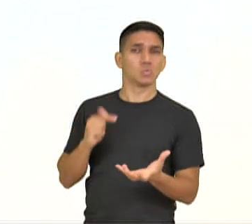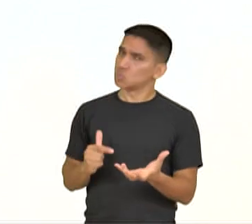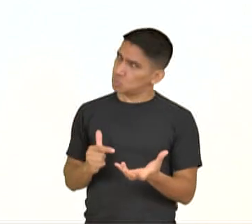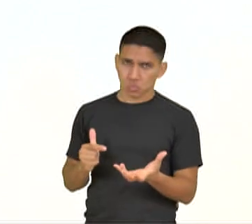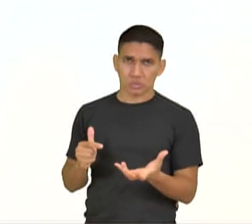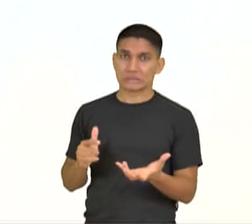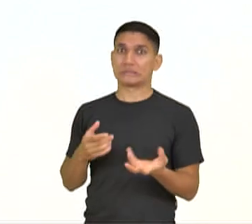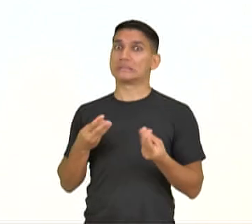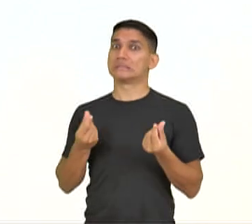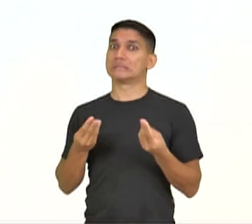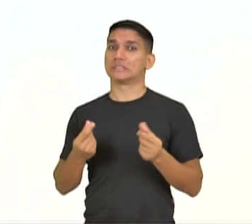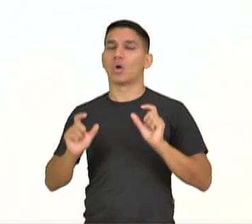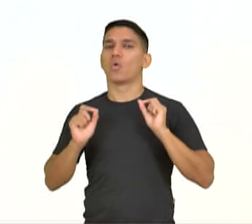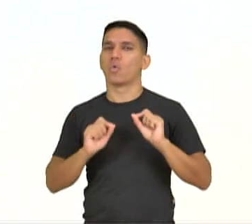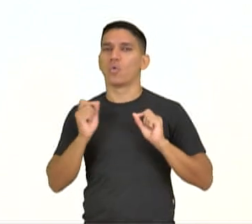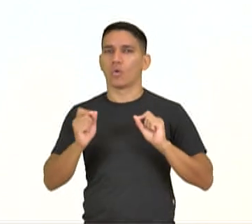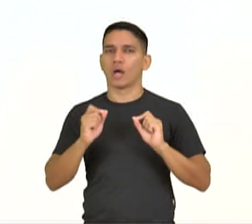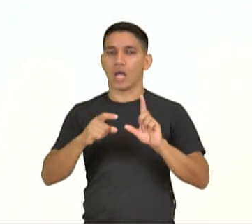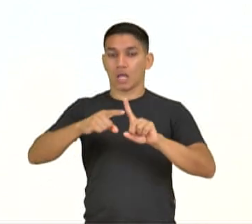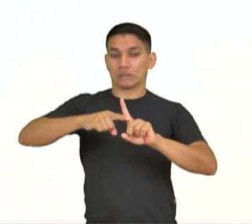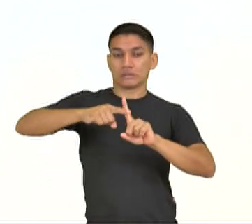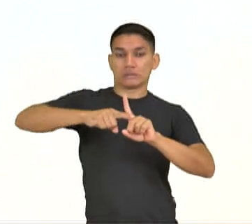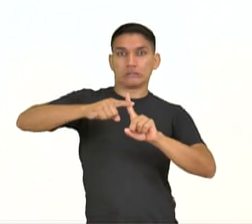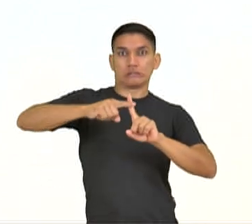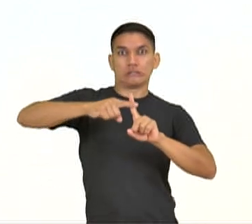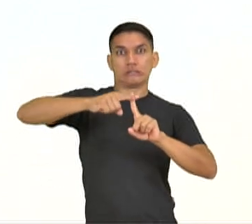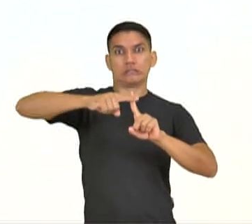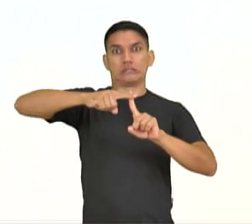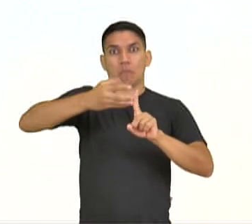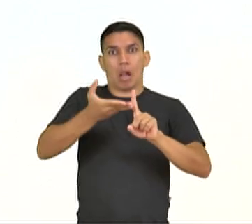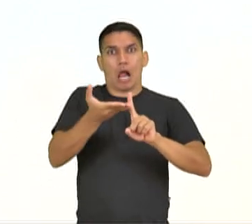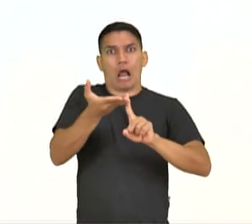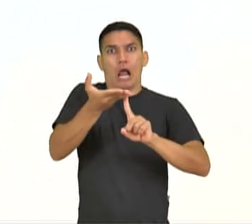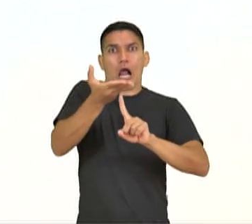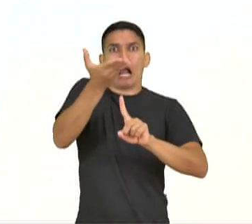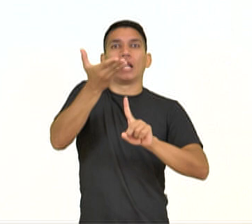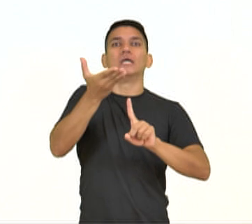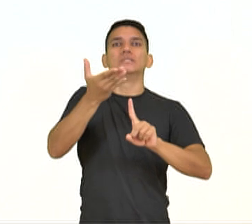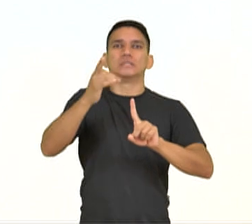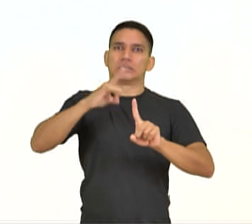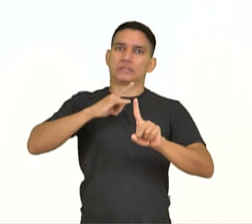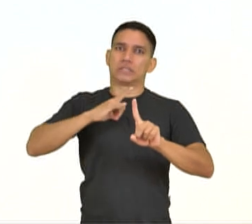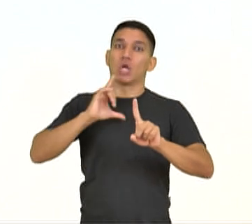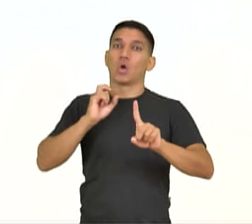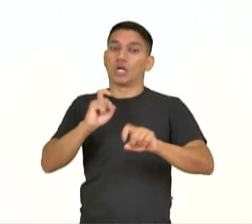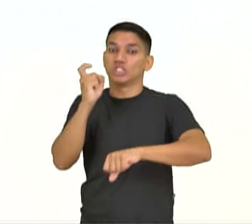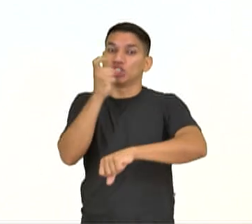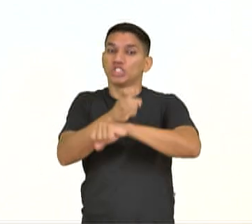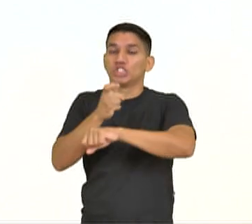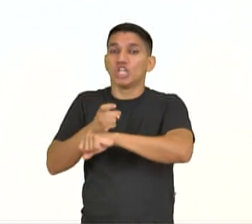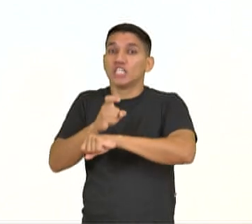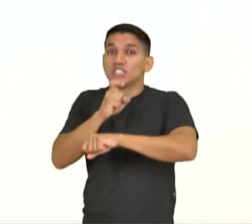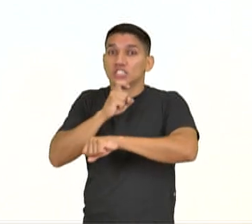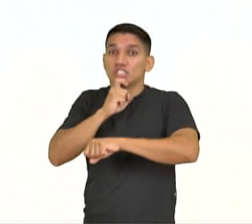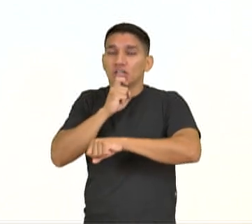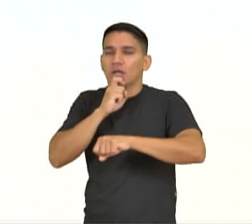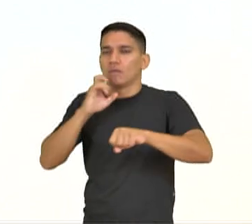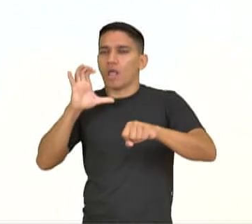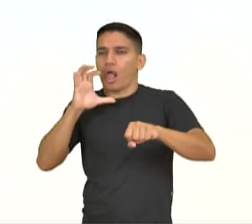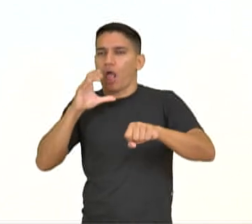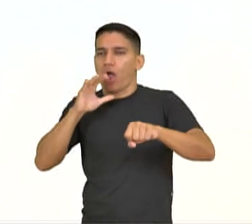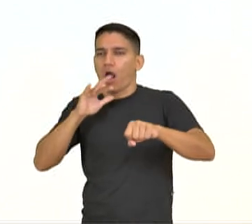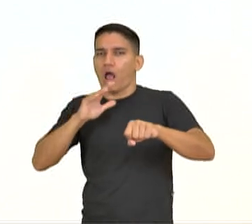E o que acontece? Aumenta a temperatura do planeta, nós temos o derretimento das geleiras. Derretendo as geleiras,